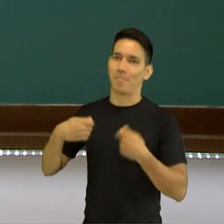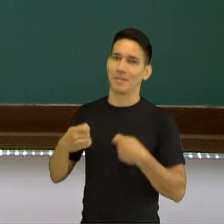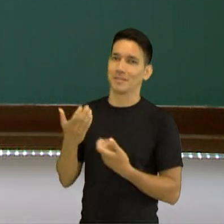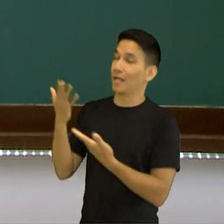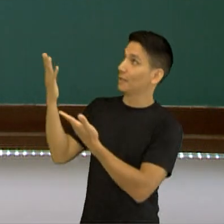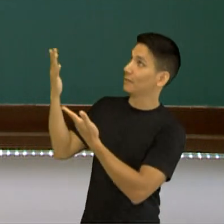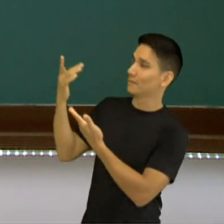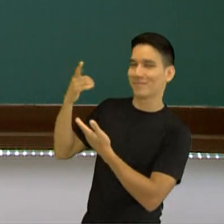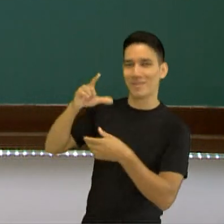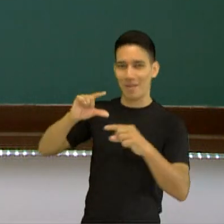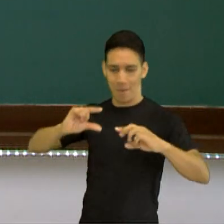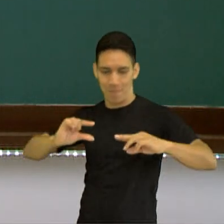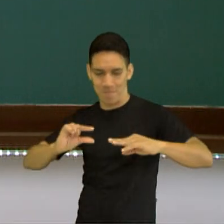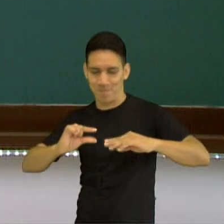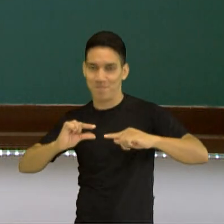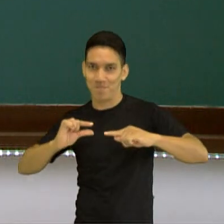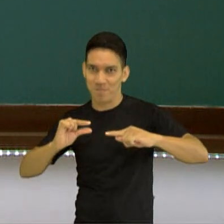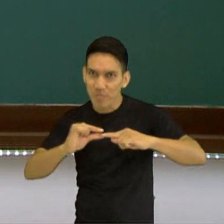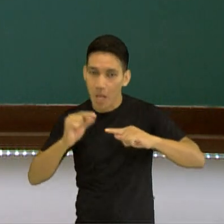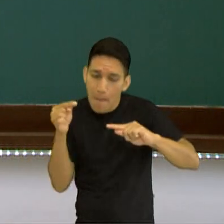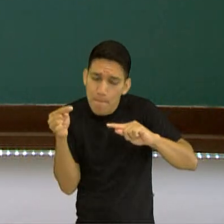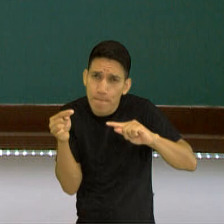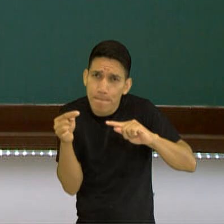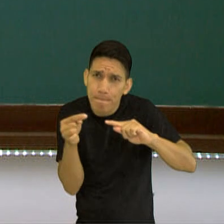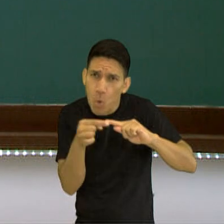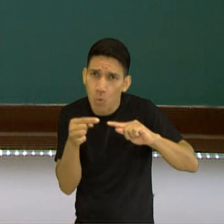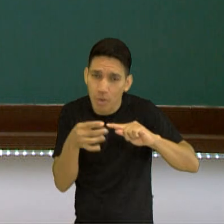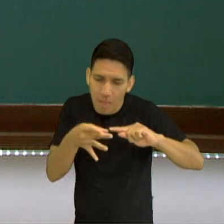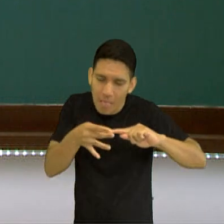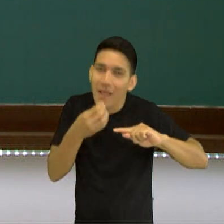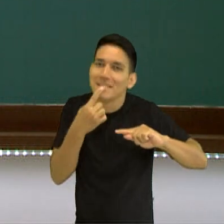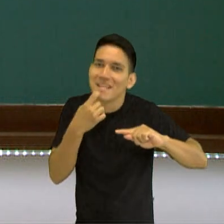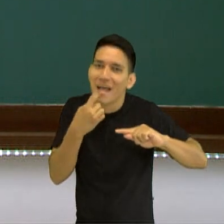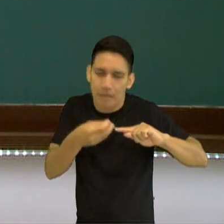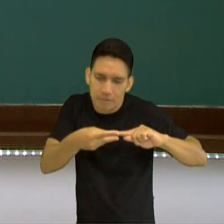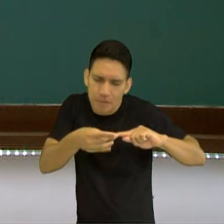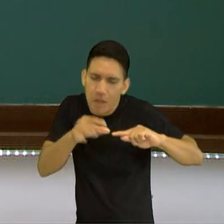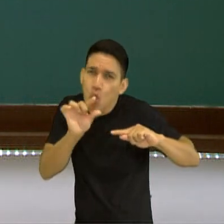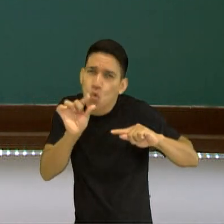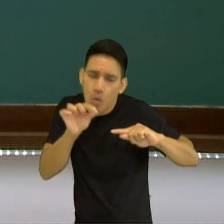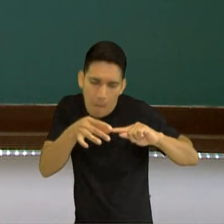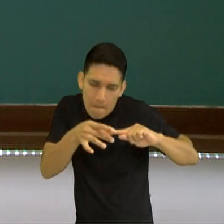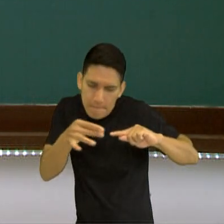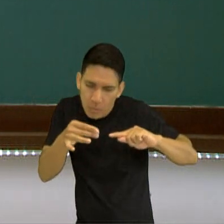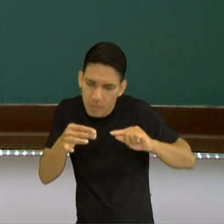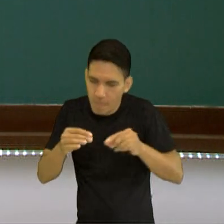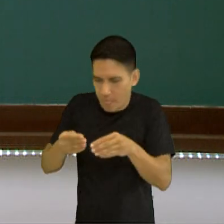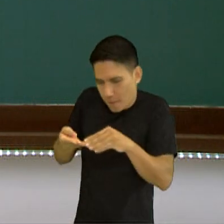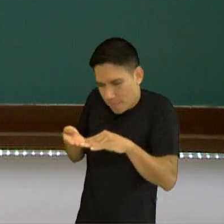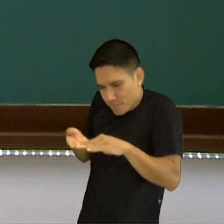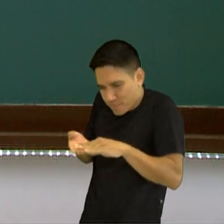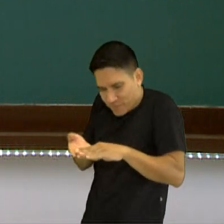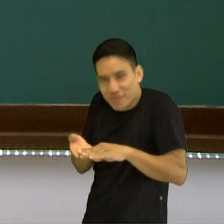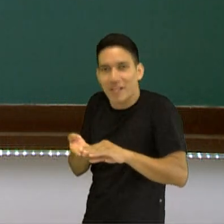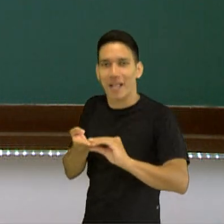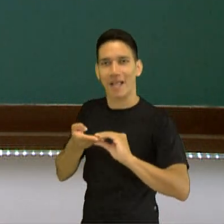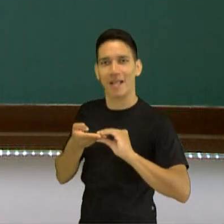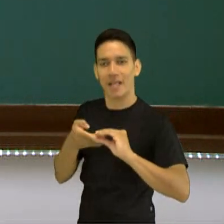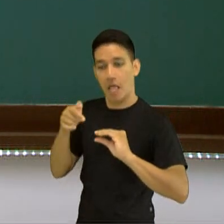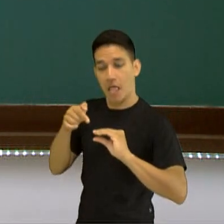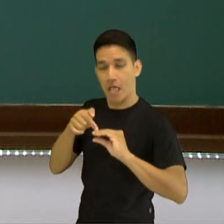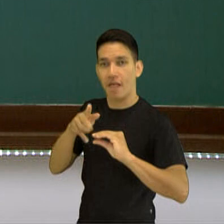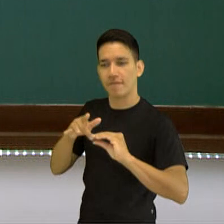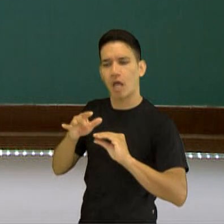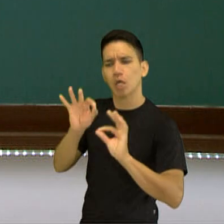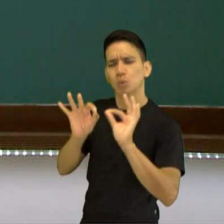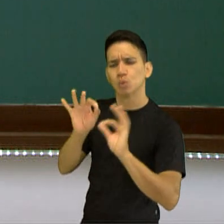como este da imagem, no qual ela vai fazer um pequeno furo, tirar uma gotinha do sangue, colocar na fitinha e inserir